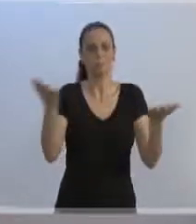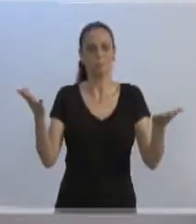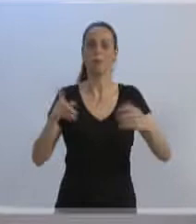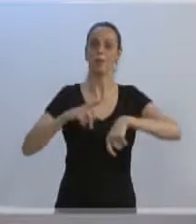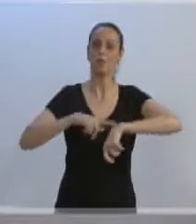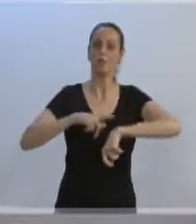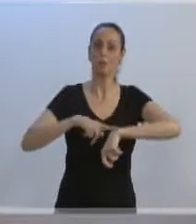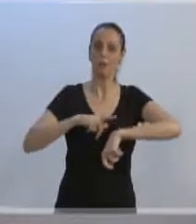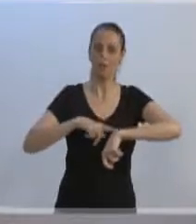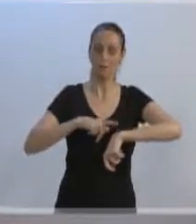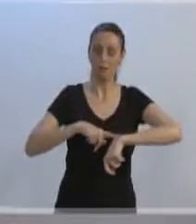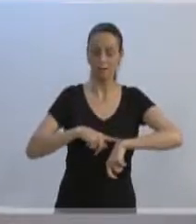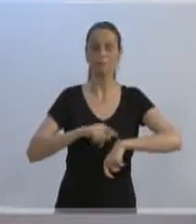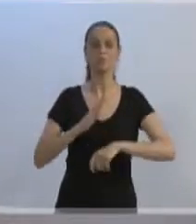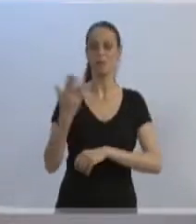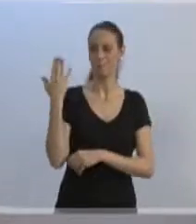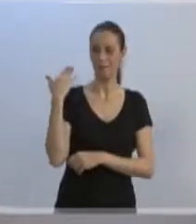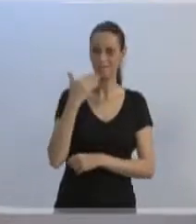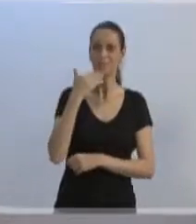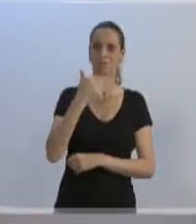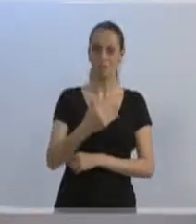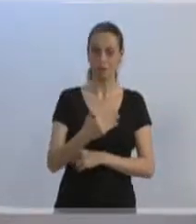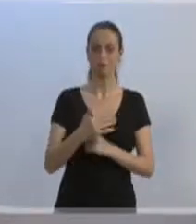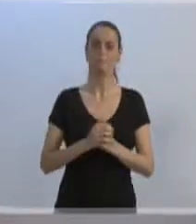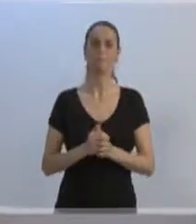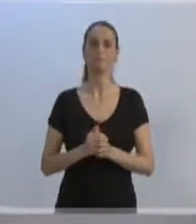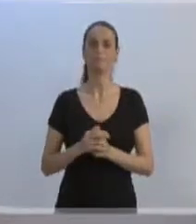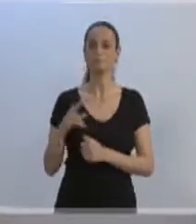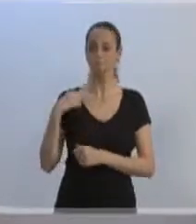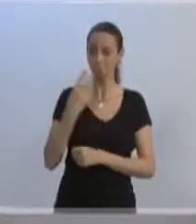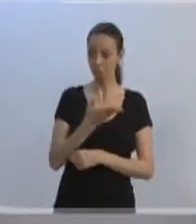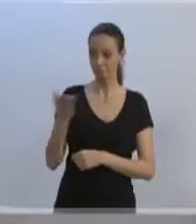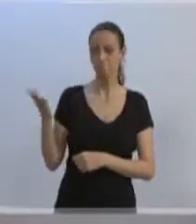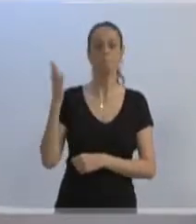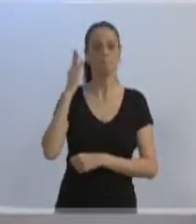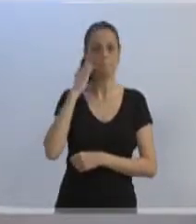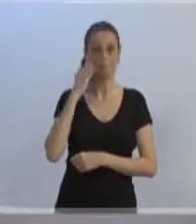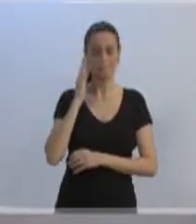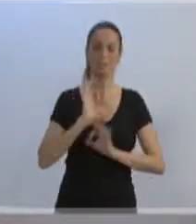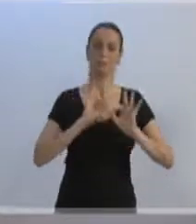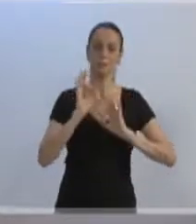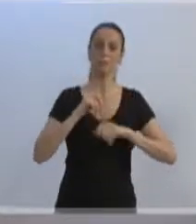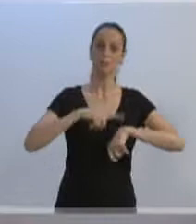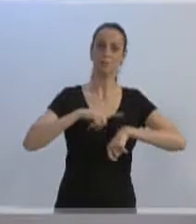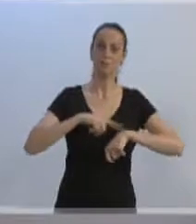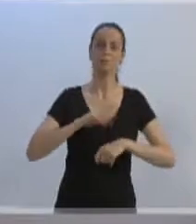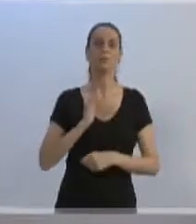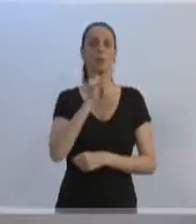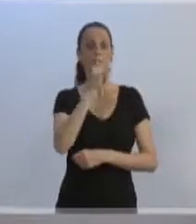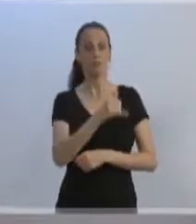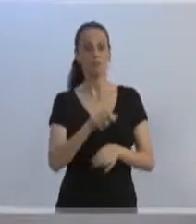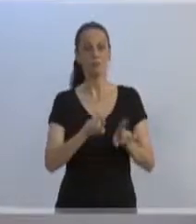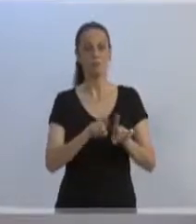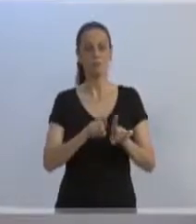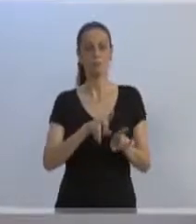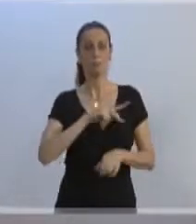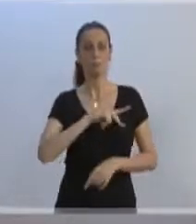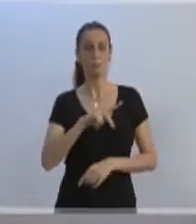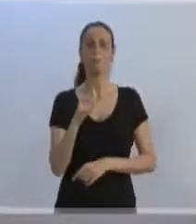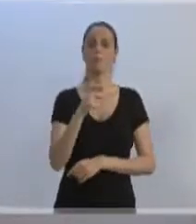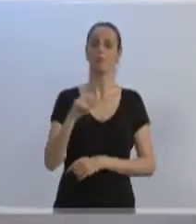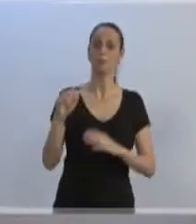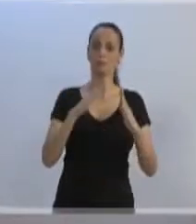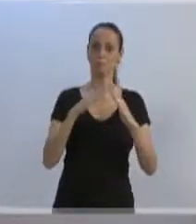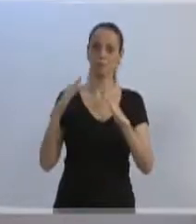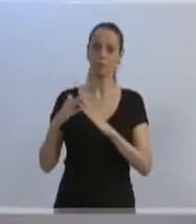horários conforme nós pedimos nem os senhores vereadores estão tem conhecimento e já falei para o presidente que também da associação moradores